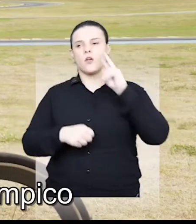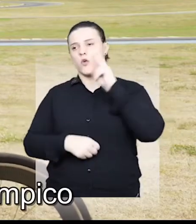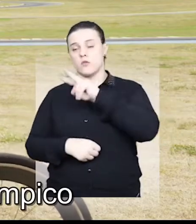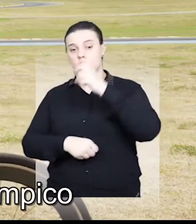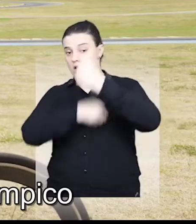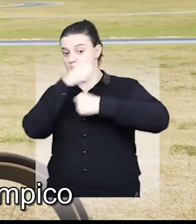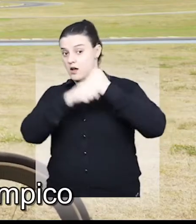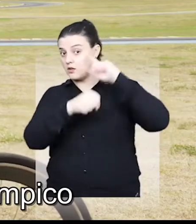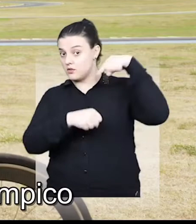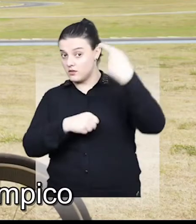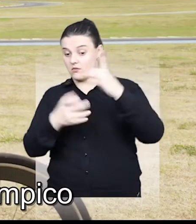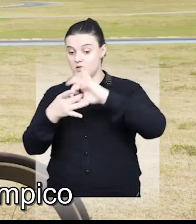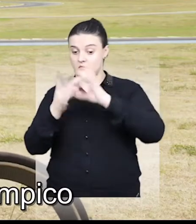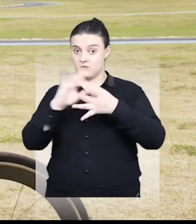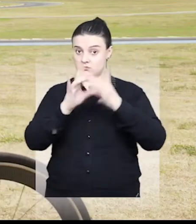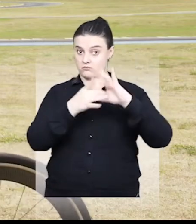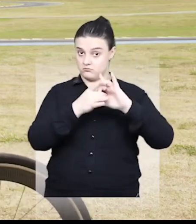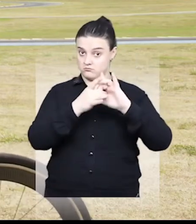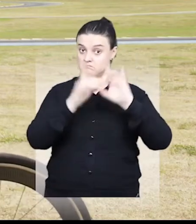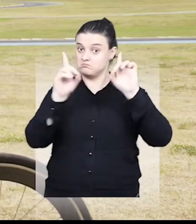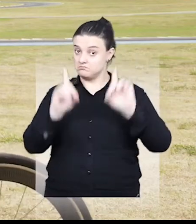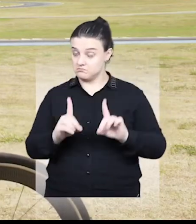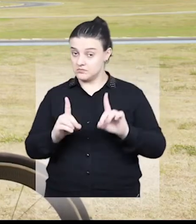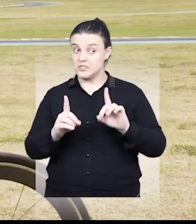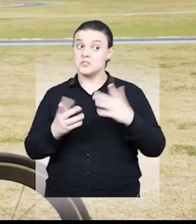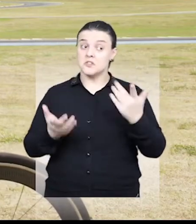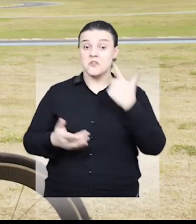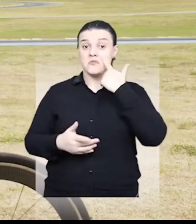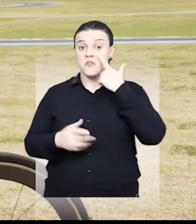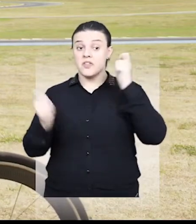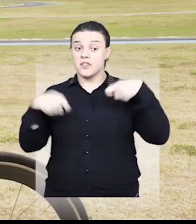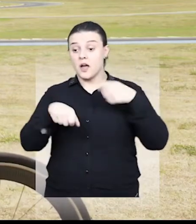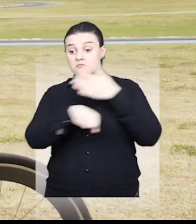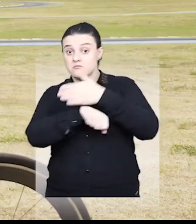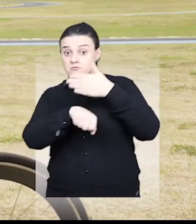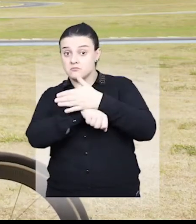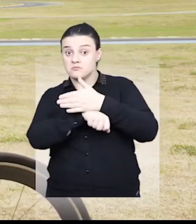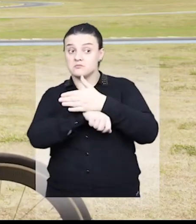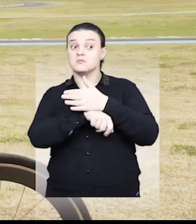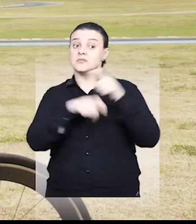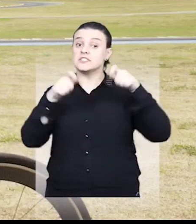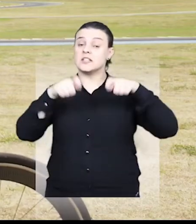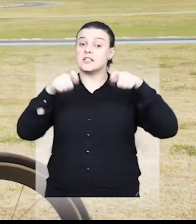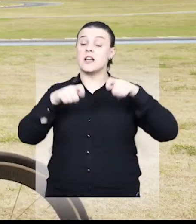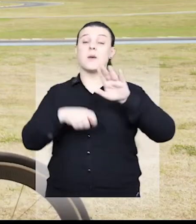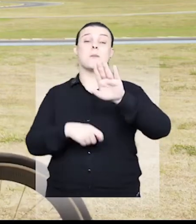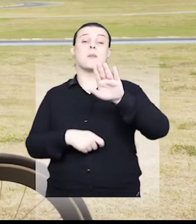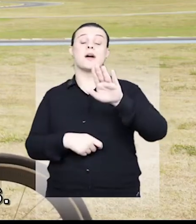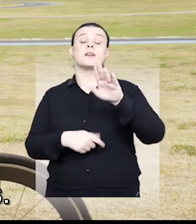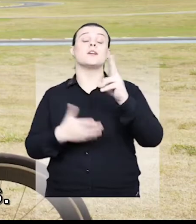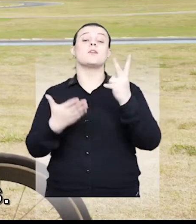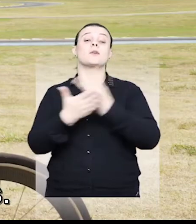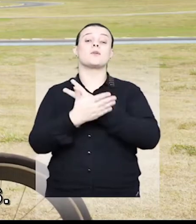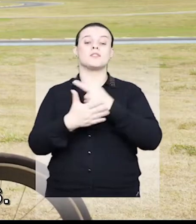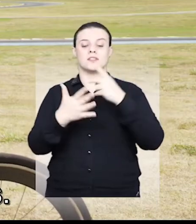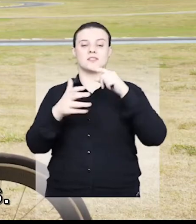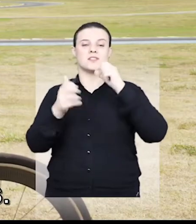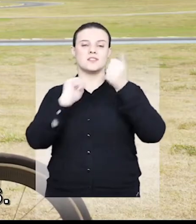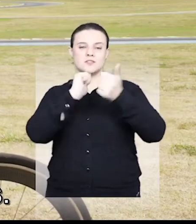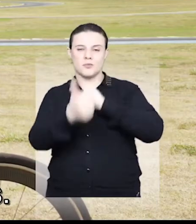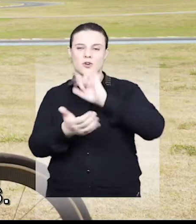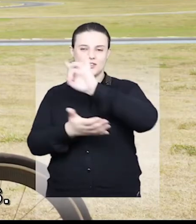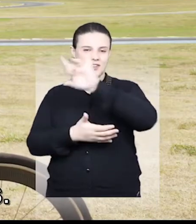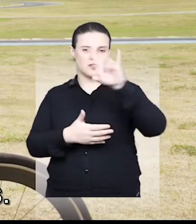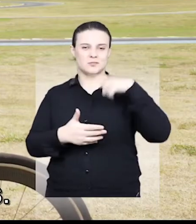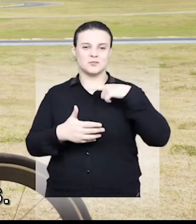que ano que vem é um ano olímpico, as possibilidades de estar participando da Olimpíada ainda é grande, porém, cada esporte